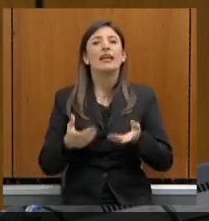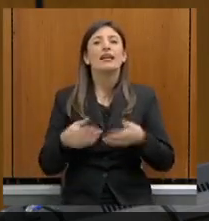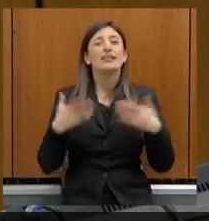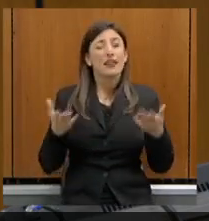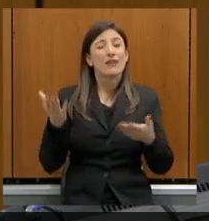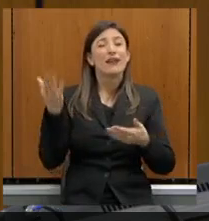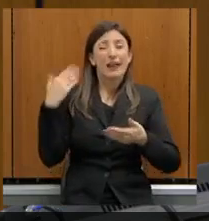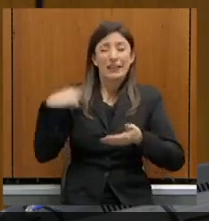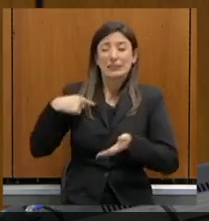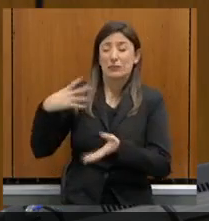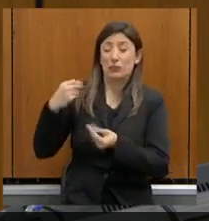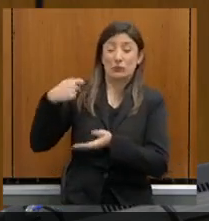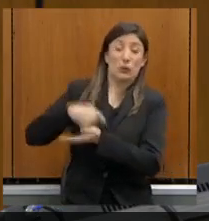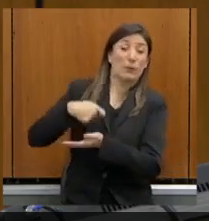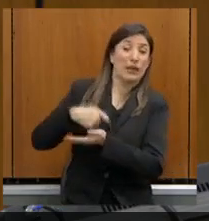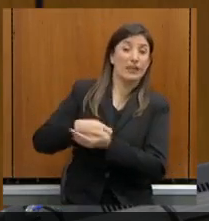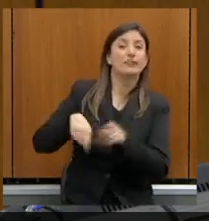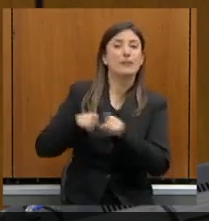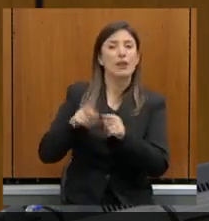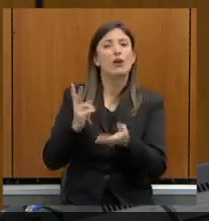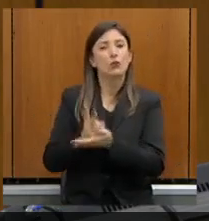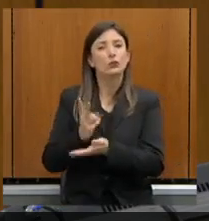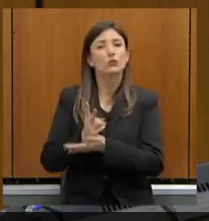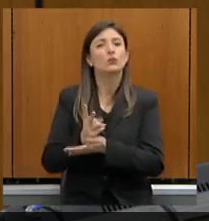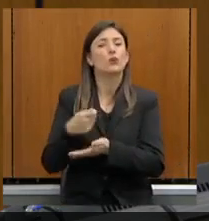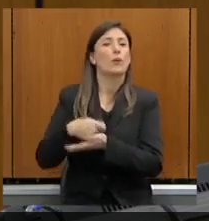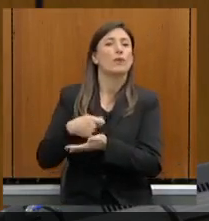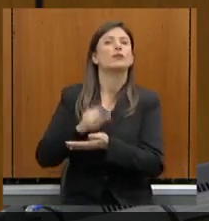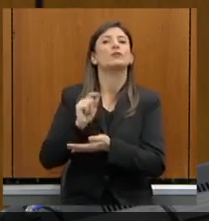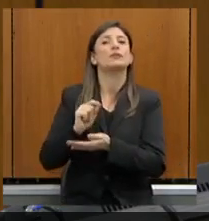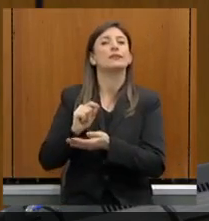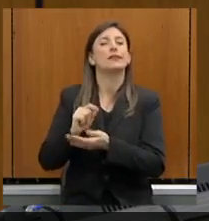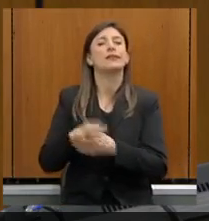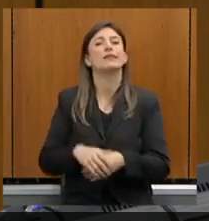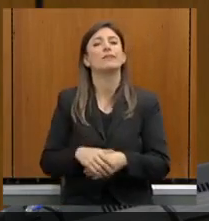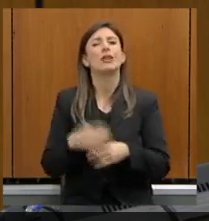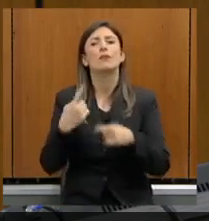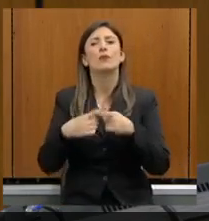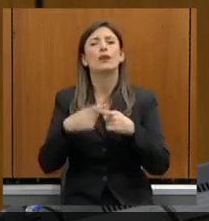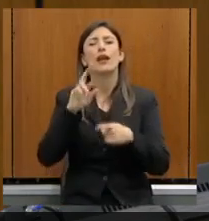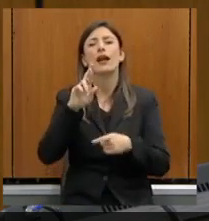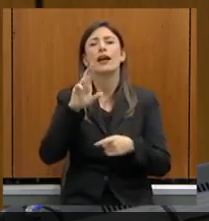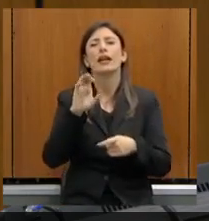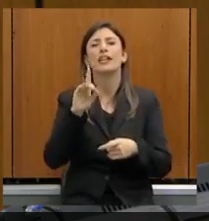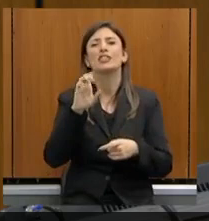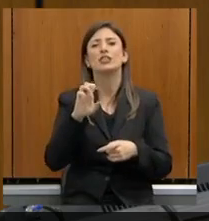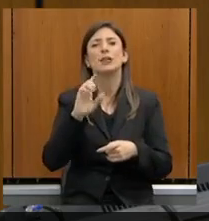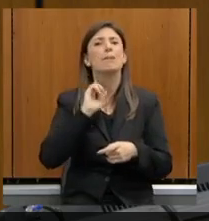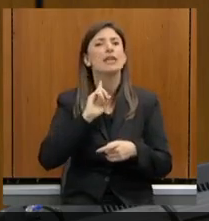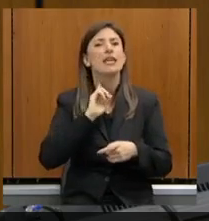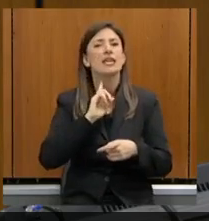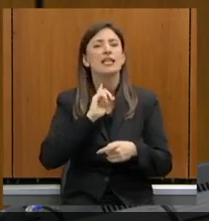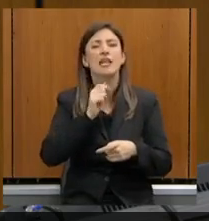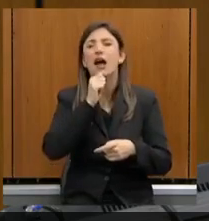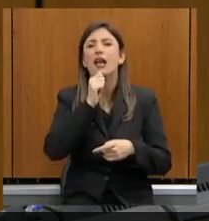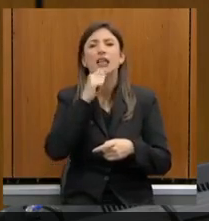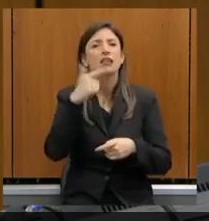é por que não foi reativada a Rede Minas na maioria dos municípios.